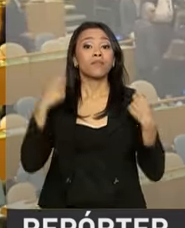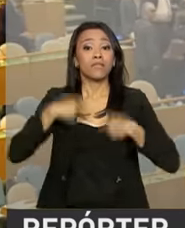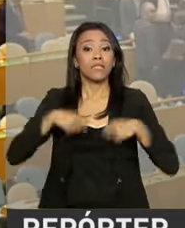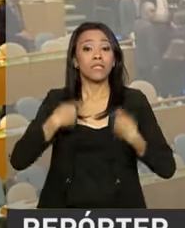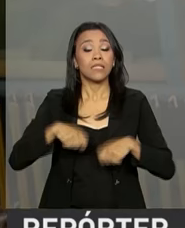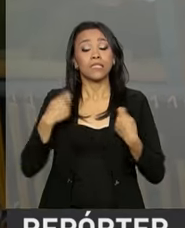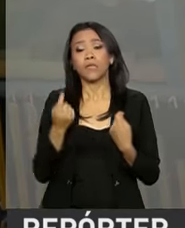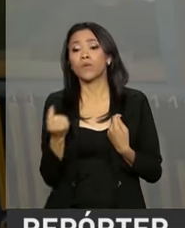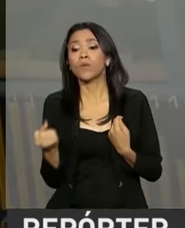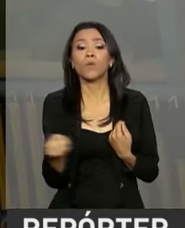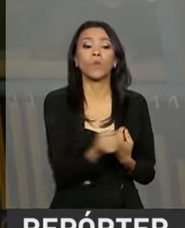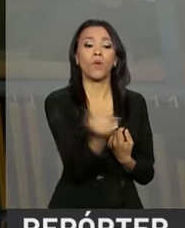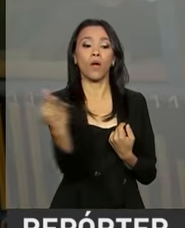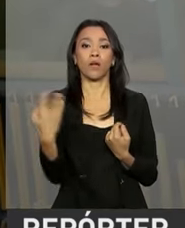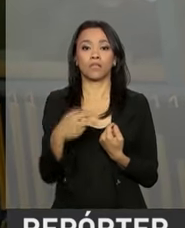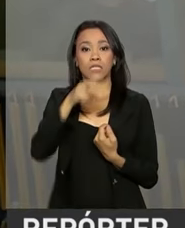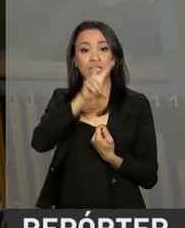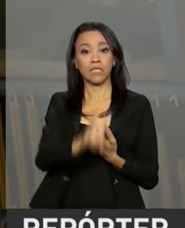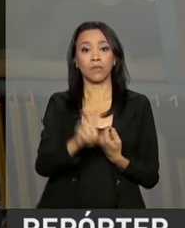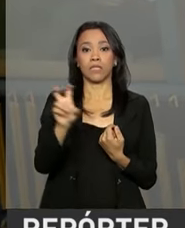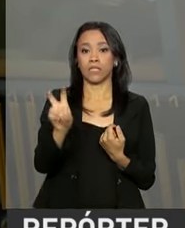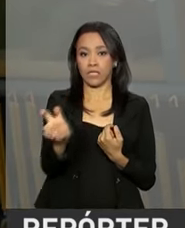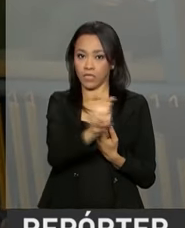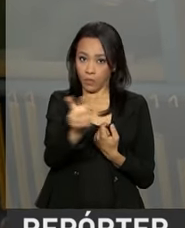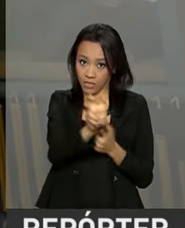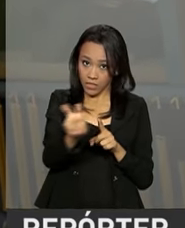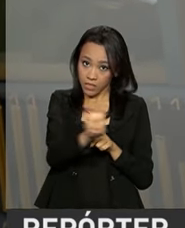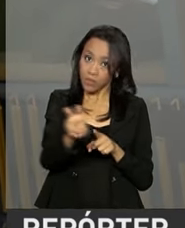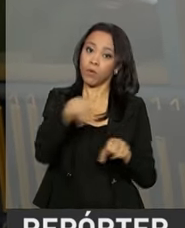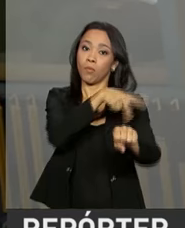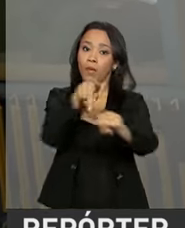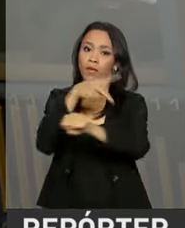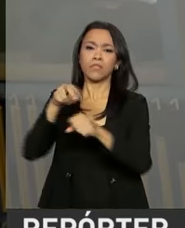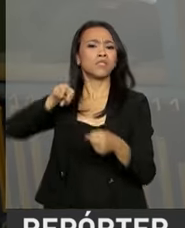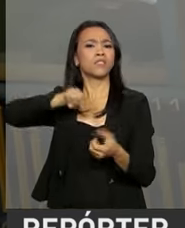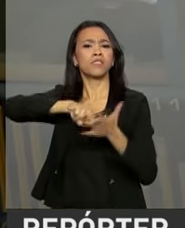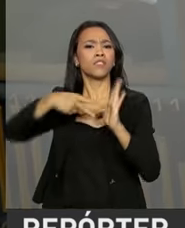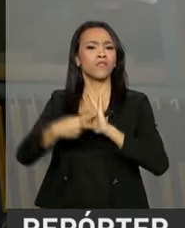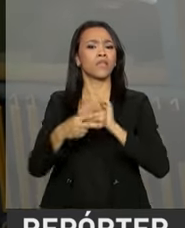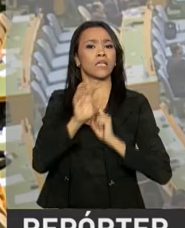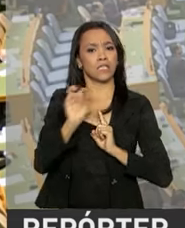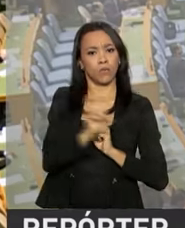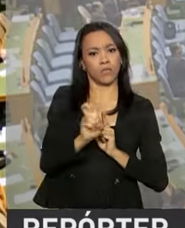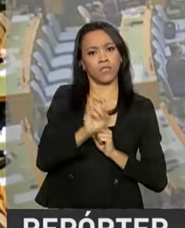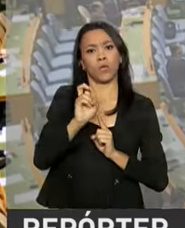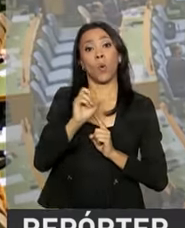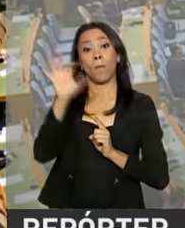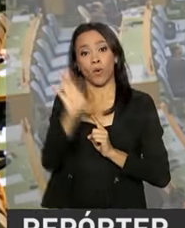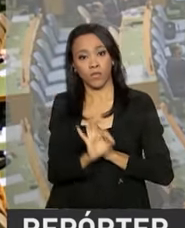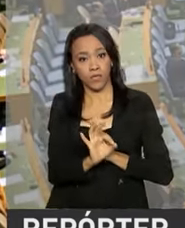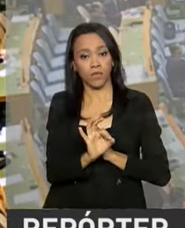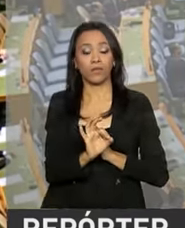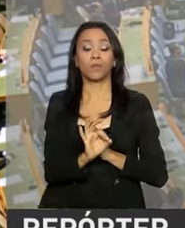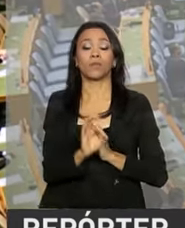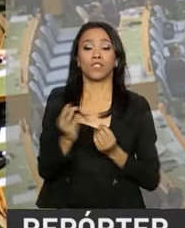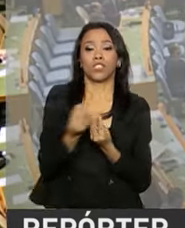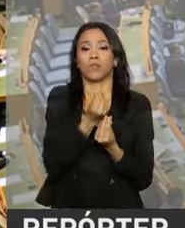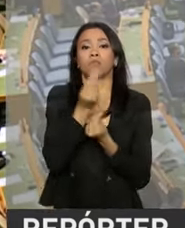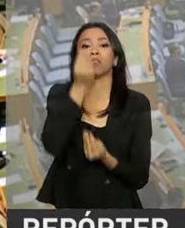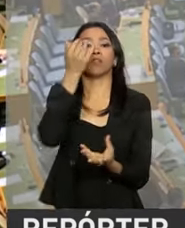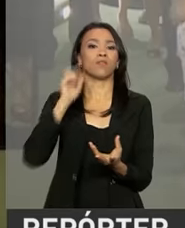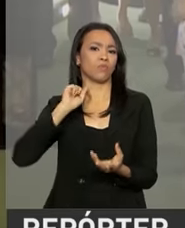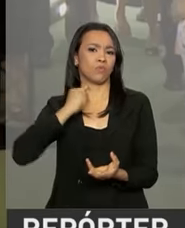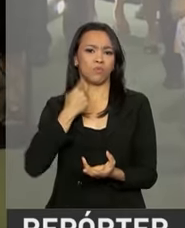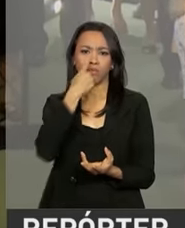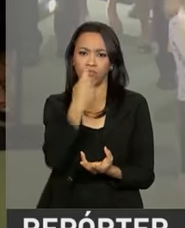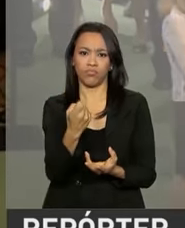ratificações de pelo menos 55 países, que representam 55% das emissões de gases poluentes na